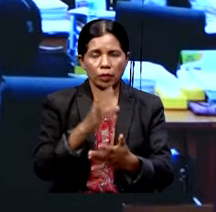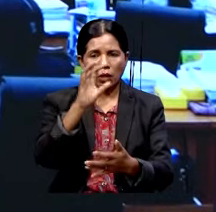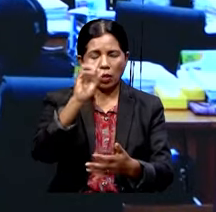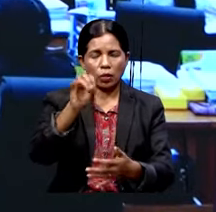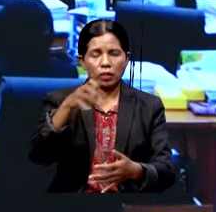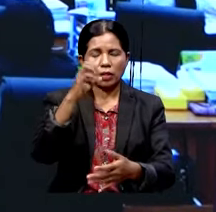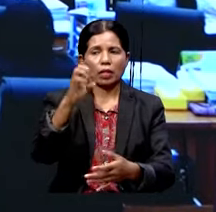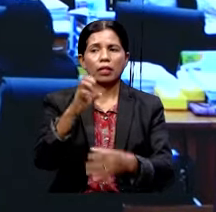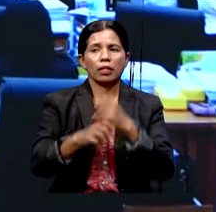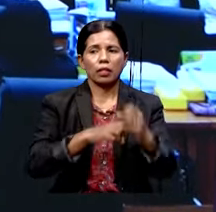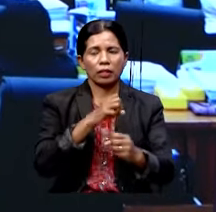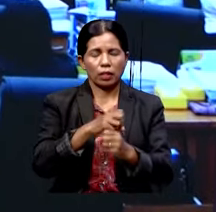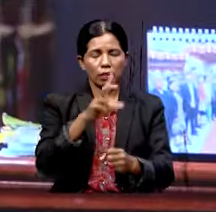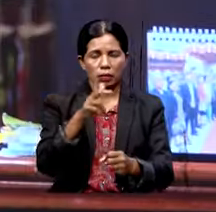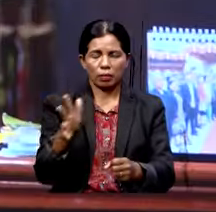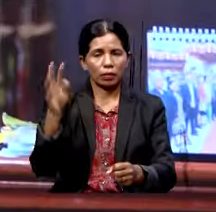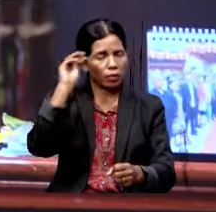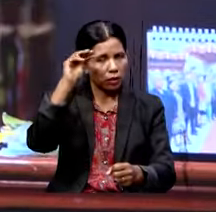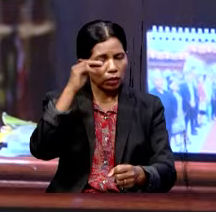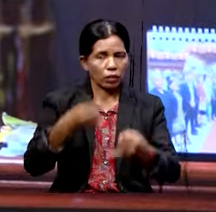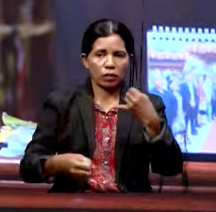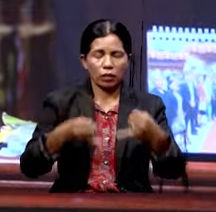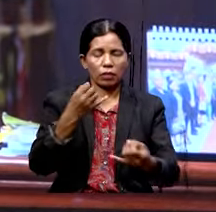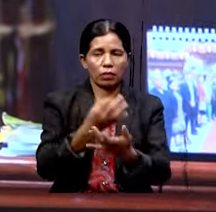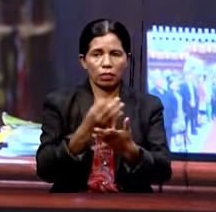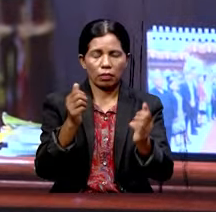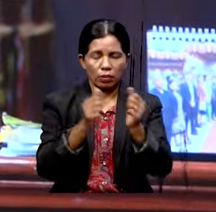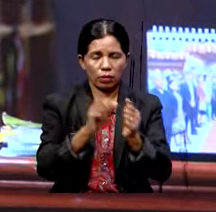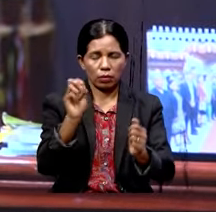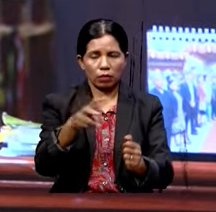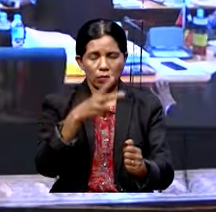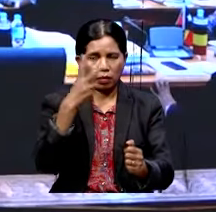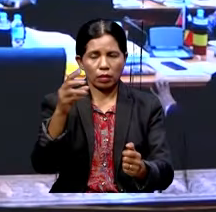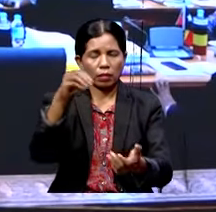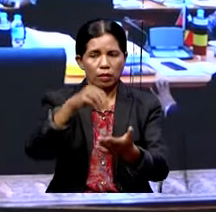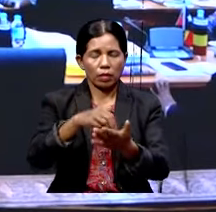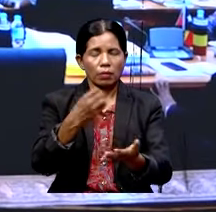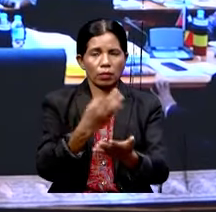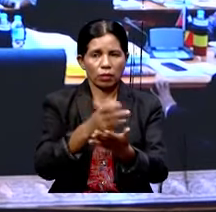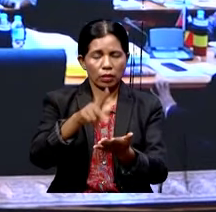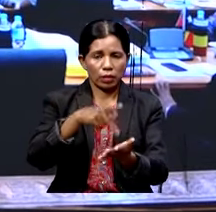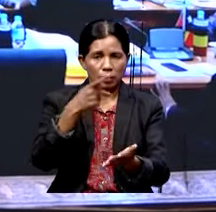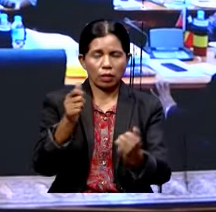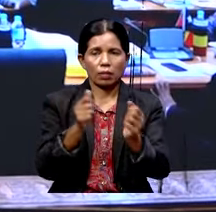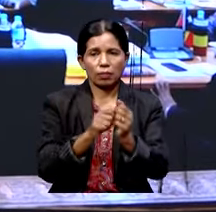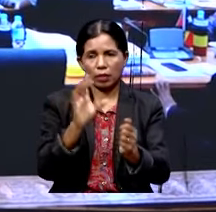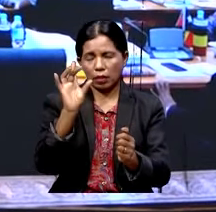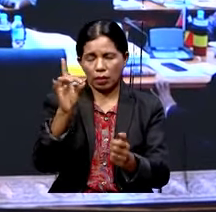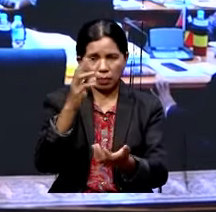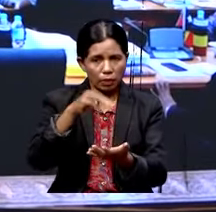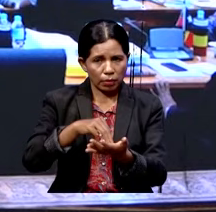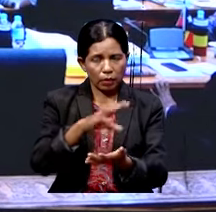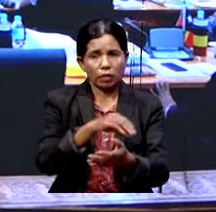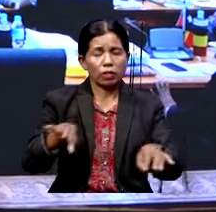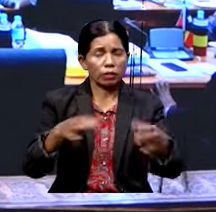Rio Ruaresim Lima para o Ministério da Justiça, o montante tocou no Ruaresim Rua Resiné, aloca para salário vencimento tocou no Aloresin, bens no